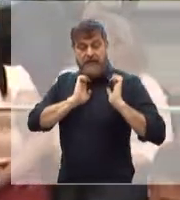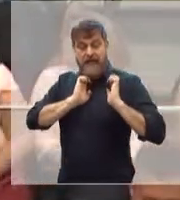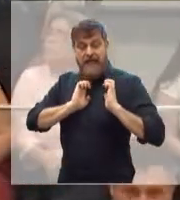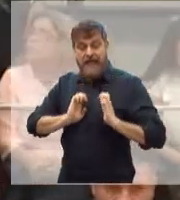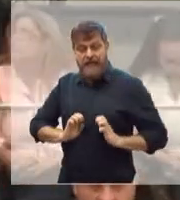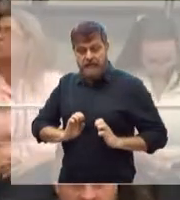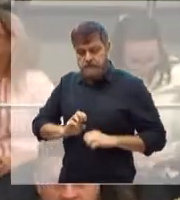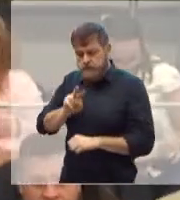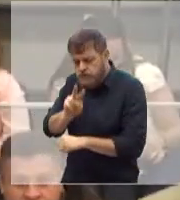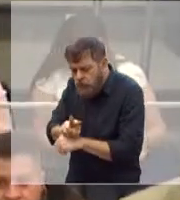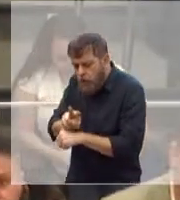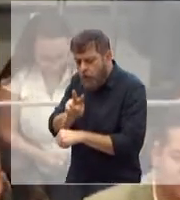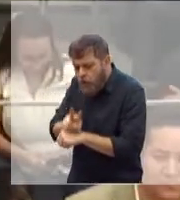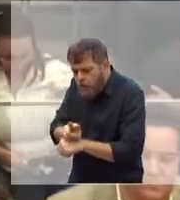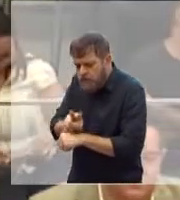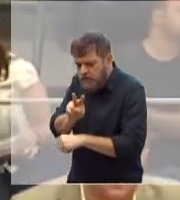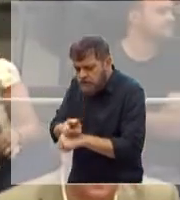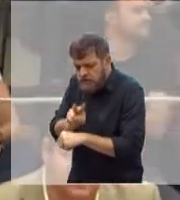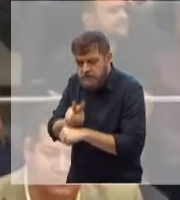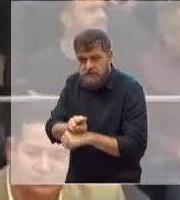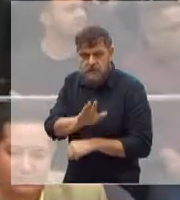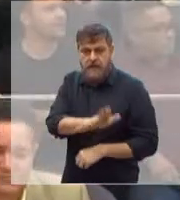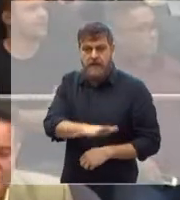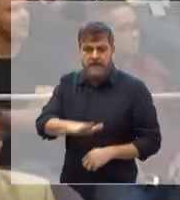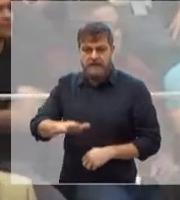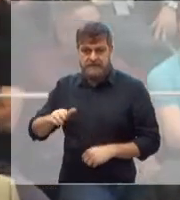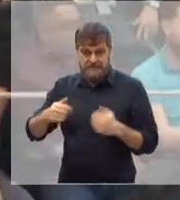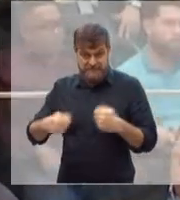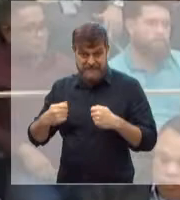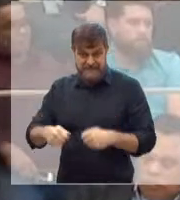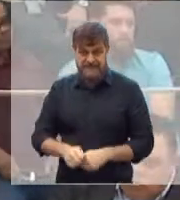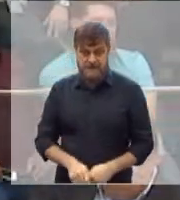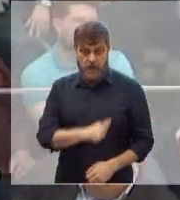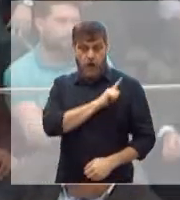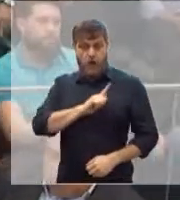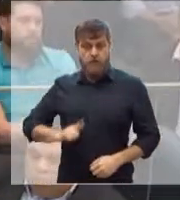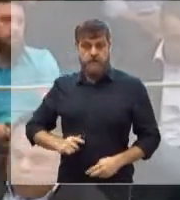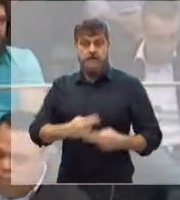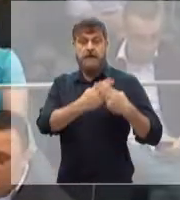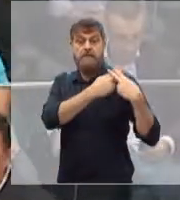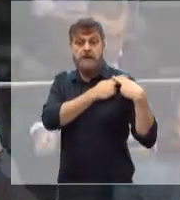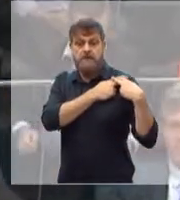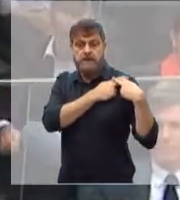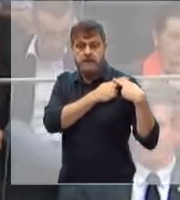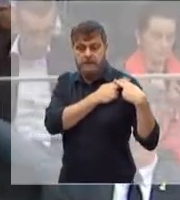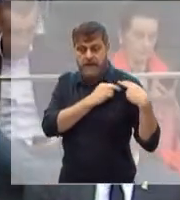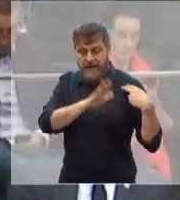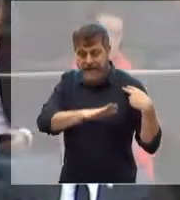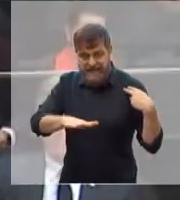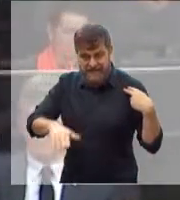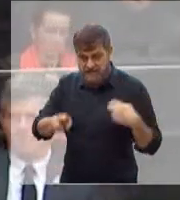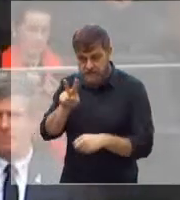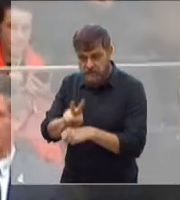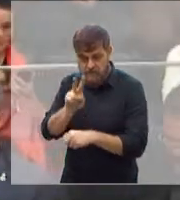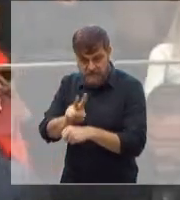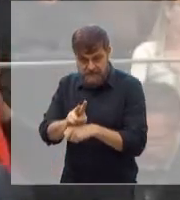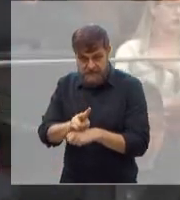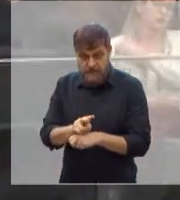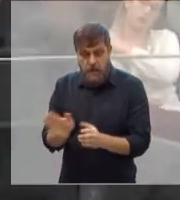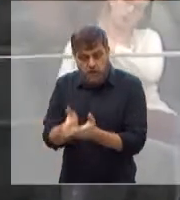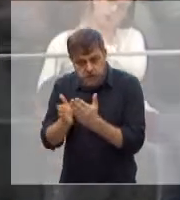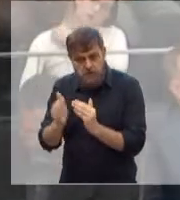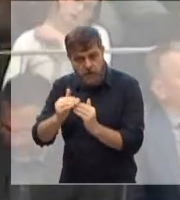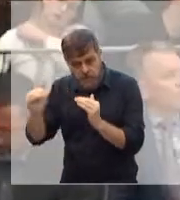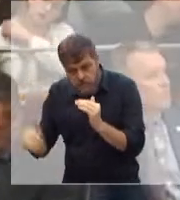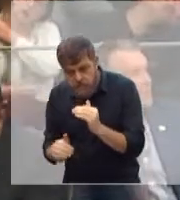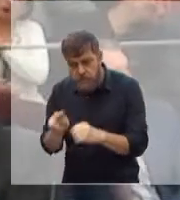compromisso moral de protegê-las. Elas têm que ser... E o Estado, inclusive, tem esse compromisso, né, de proteger os vulneráveis, né?